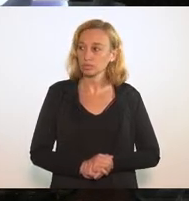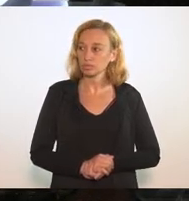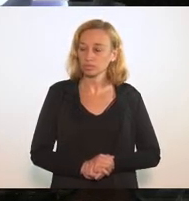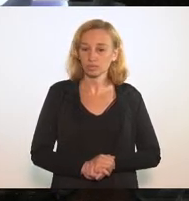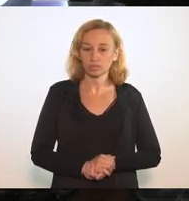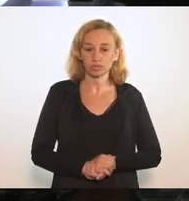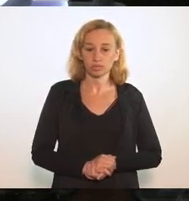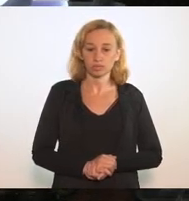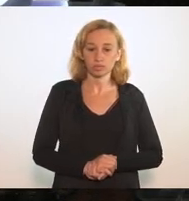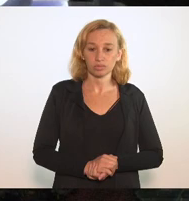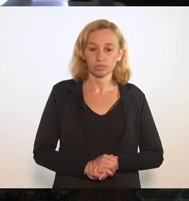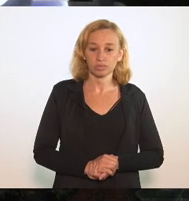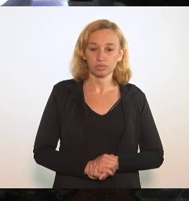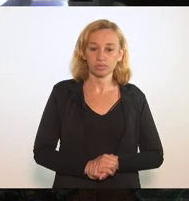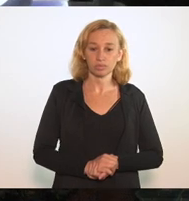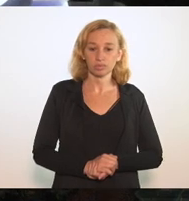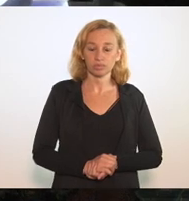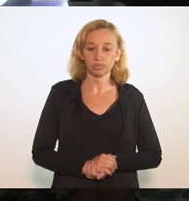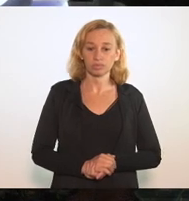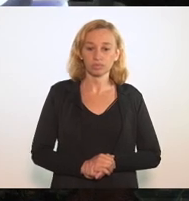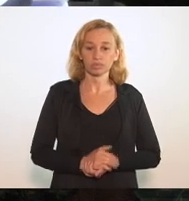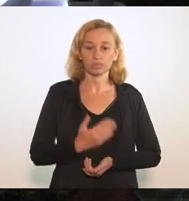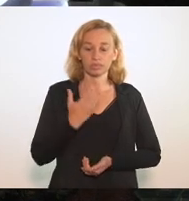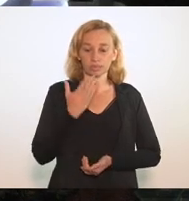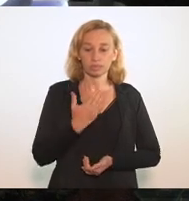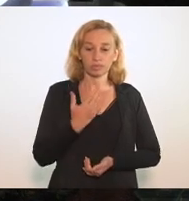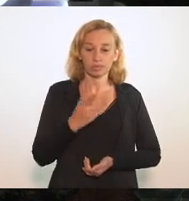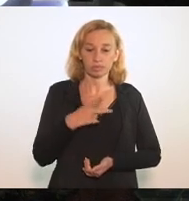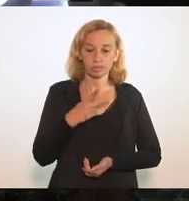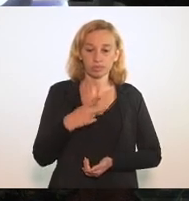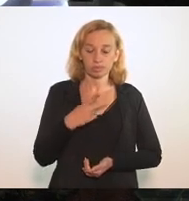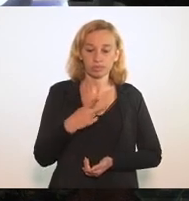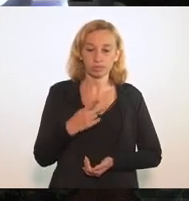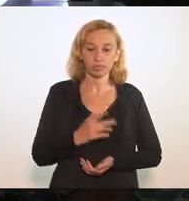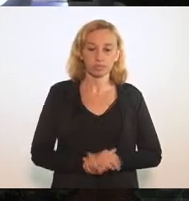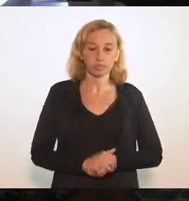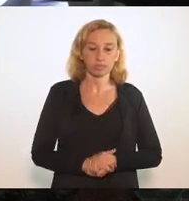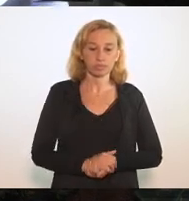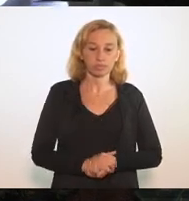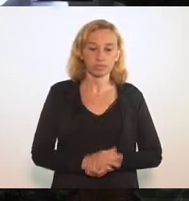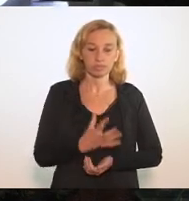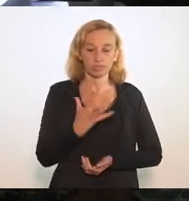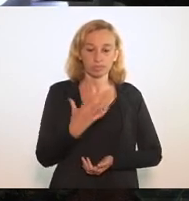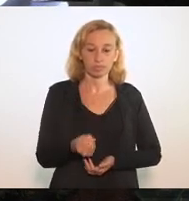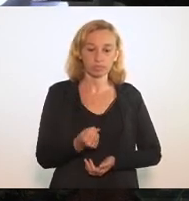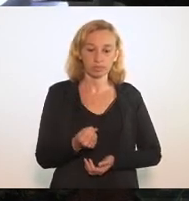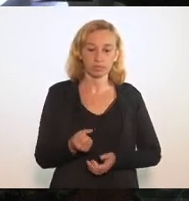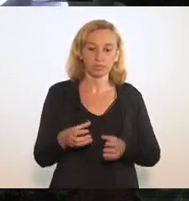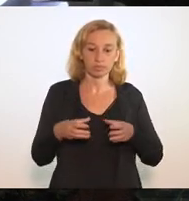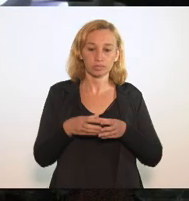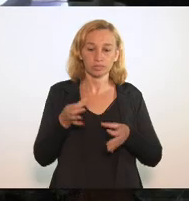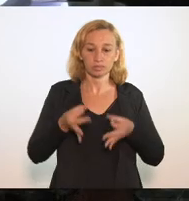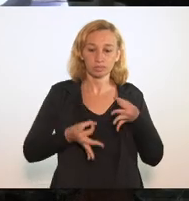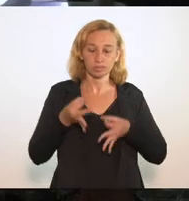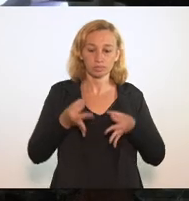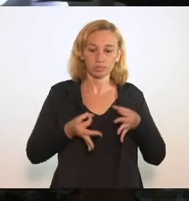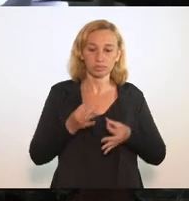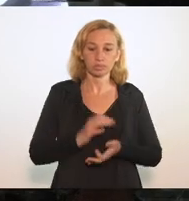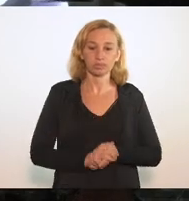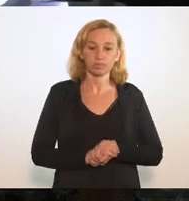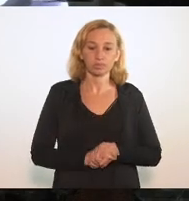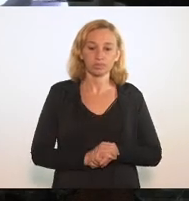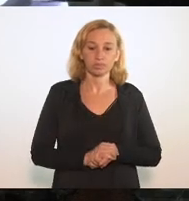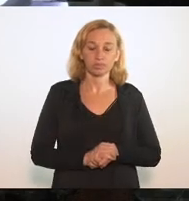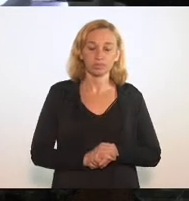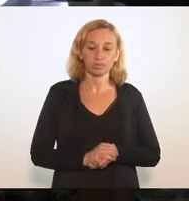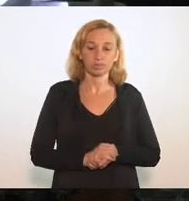Presidência avoca para emitir o parecer favorável com a Comissão de Constituição e Justiça.